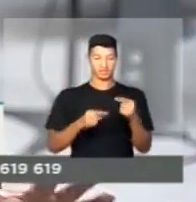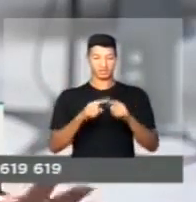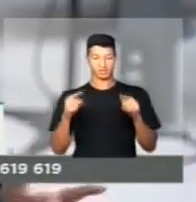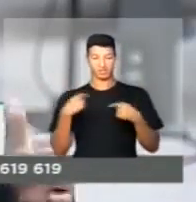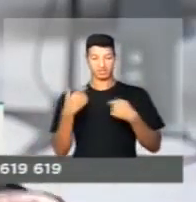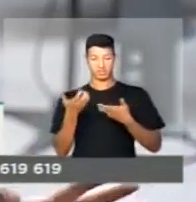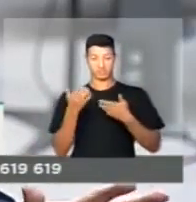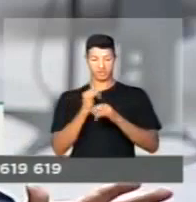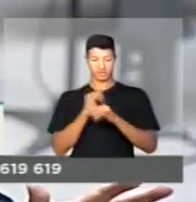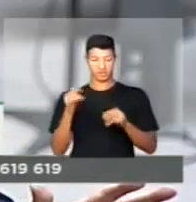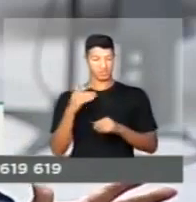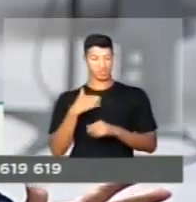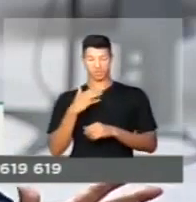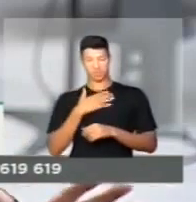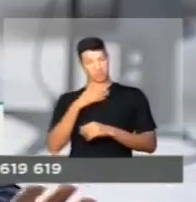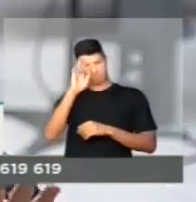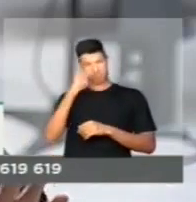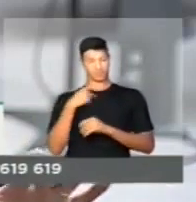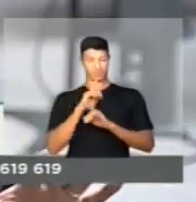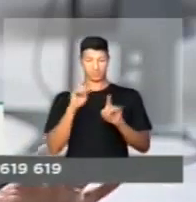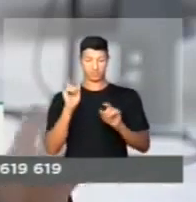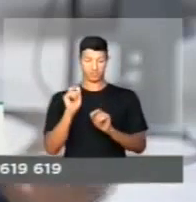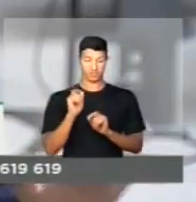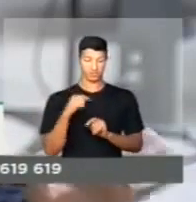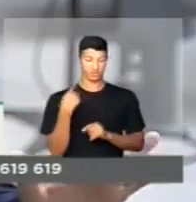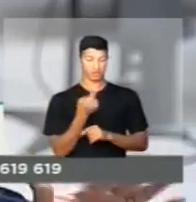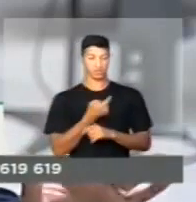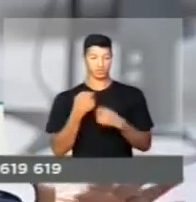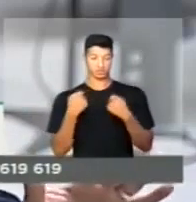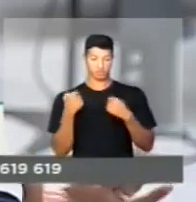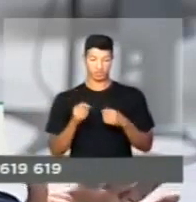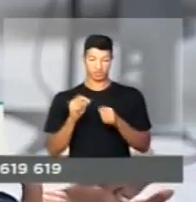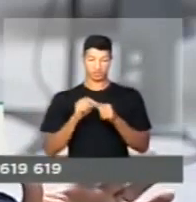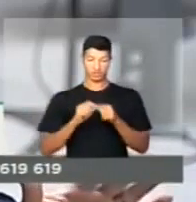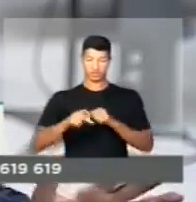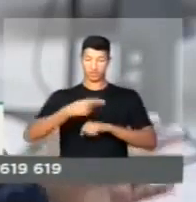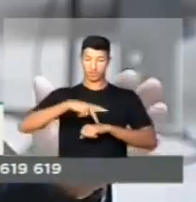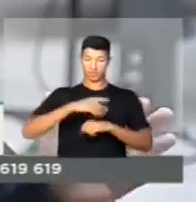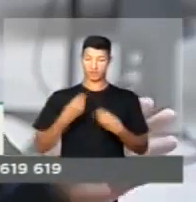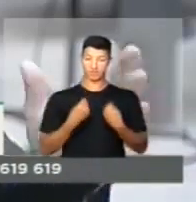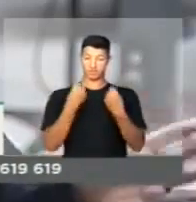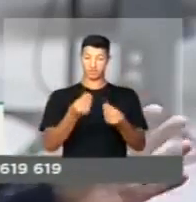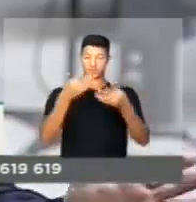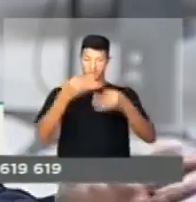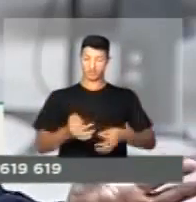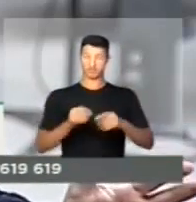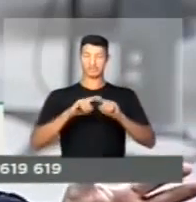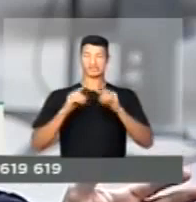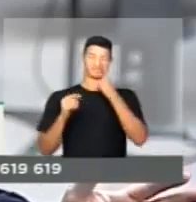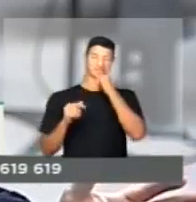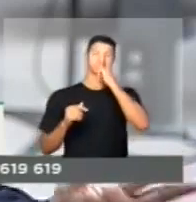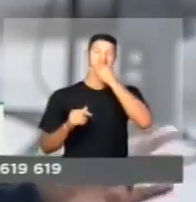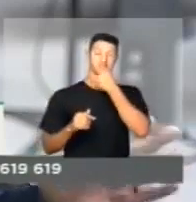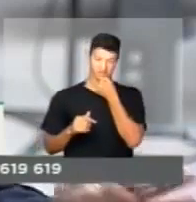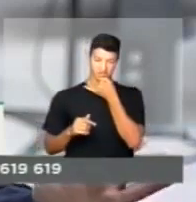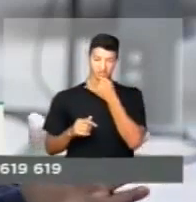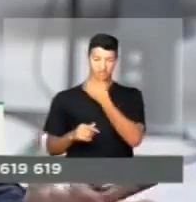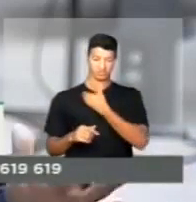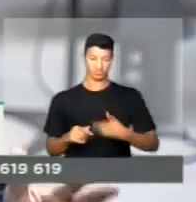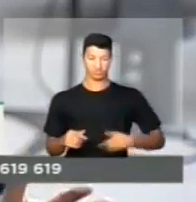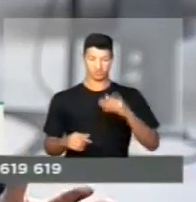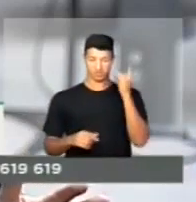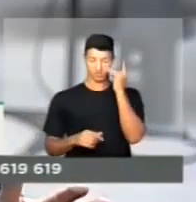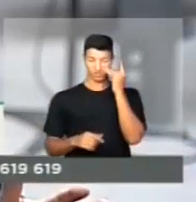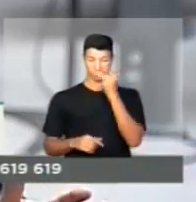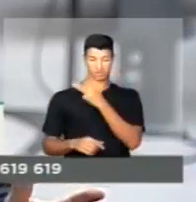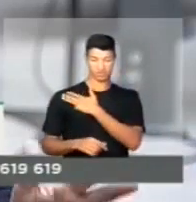eu quero dizer, não é o meu caso aqui, que nós precisamos fazer o país dar certo. Porque, infelizmente, o governo Dilma